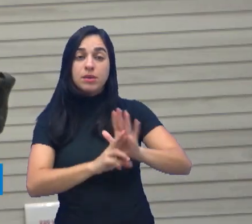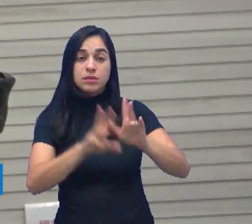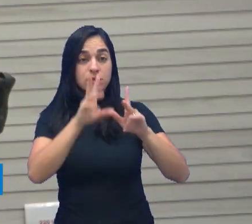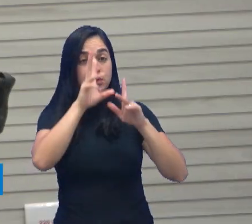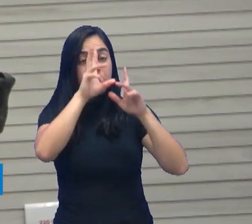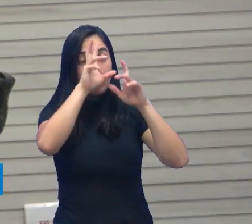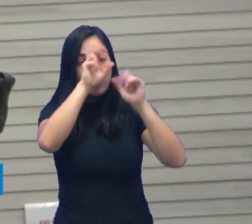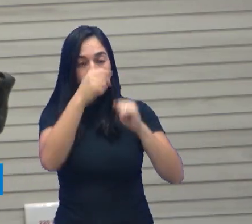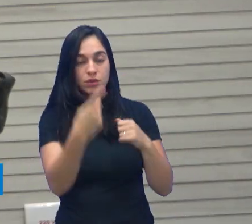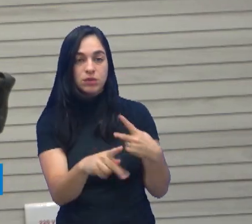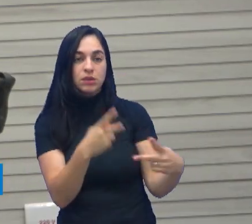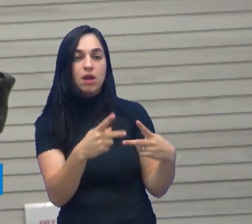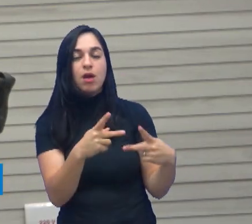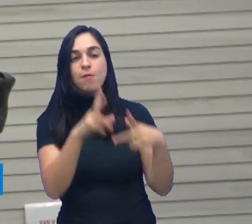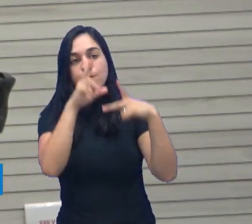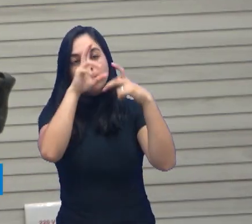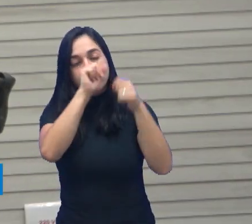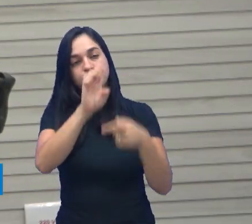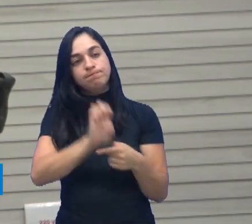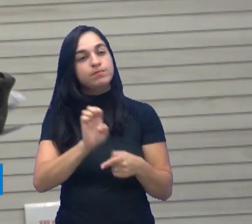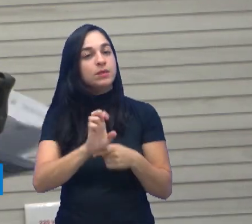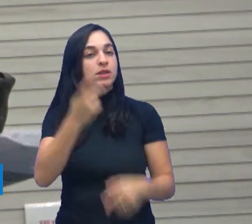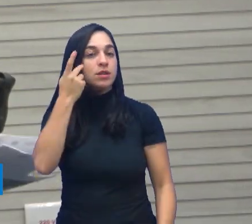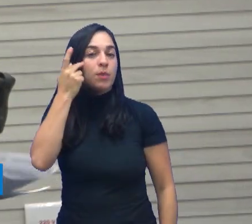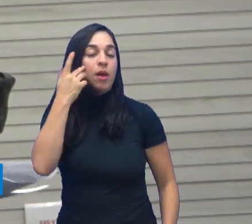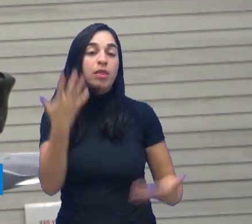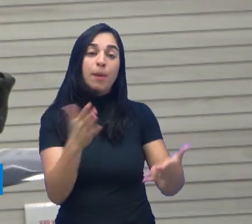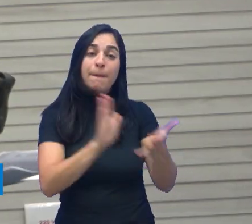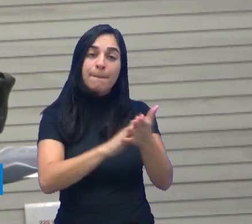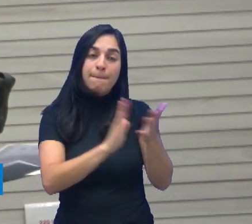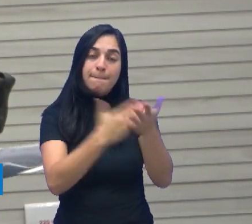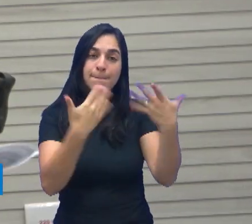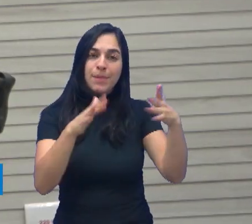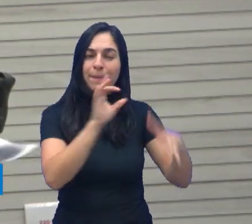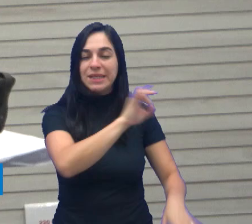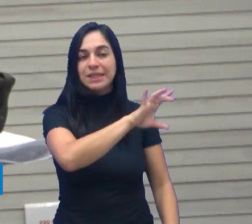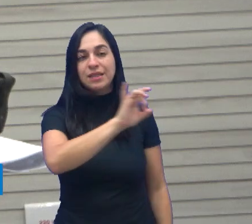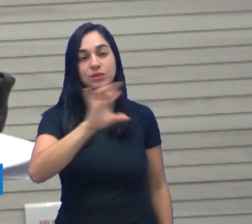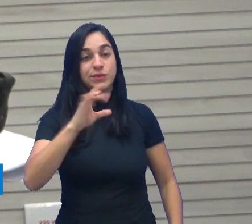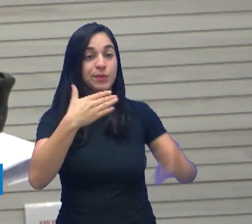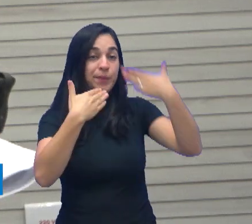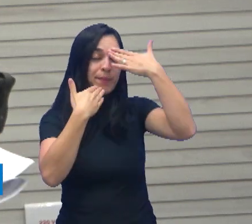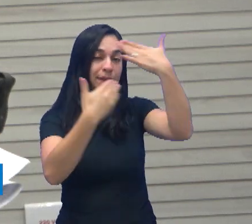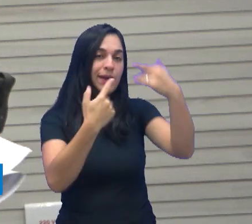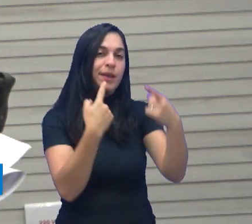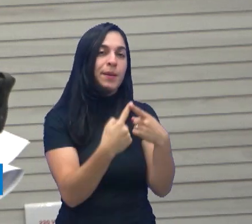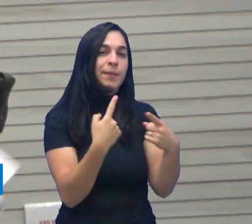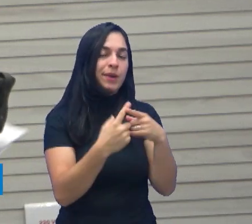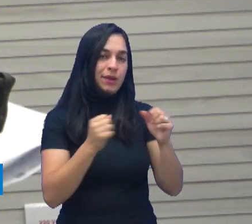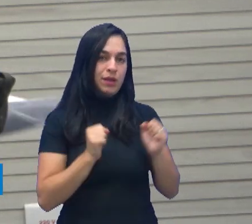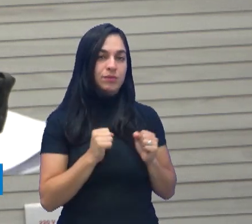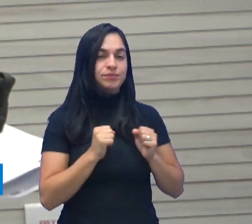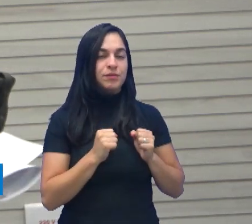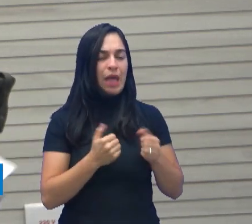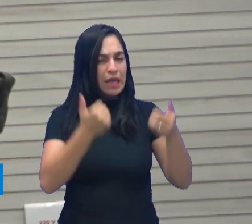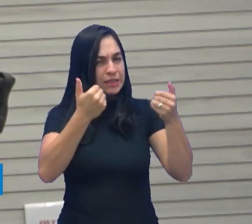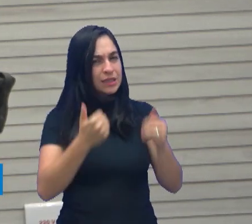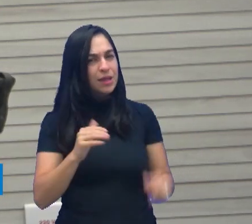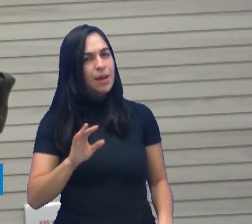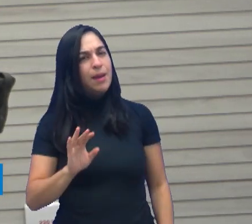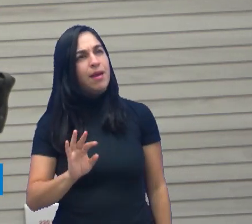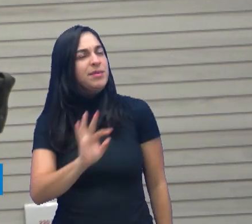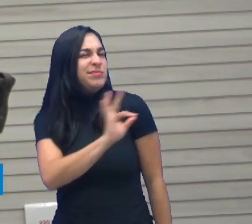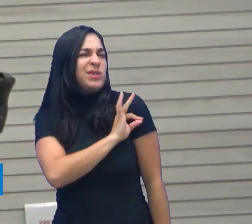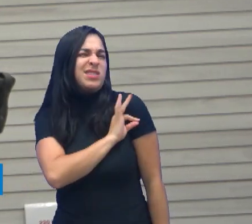Então, parabéns a cada um de vocês e muito obrigado, porque ser policial é mais do que prestar um